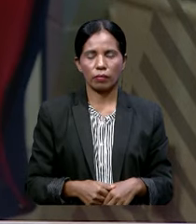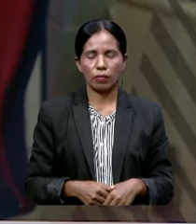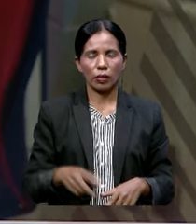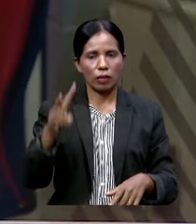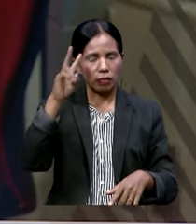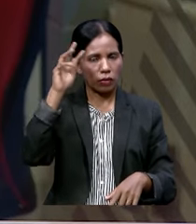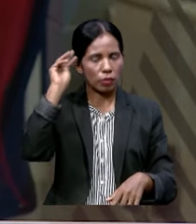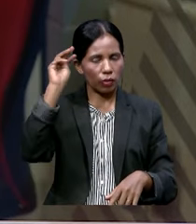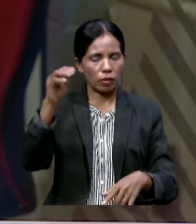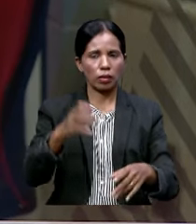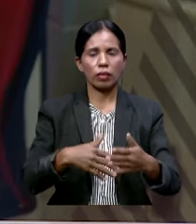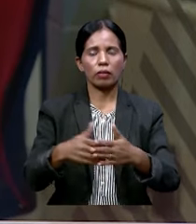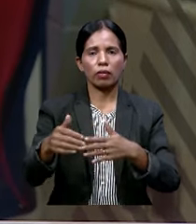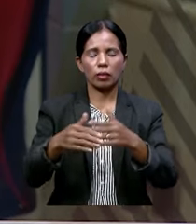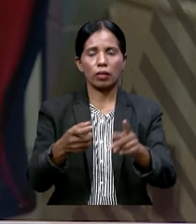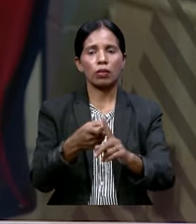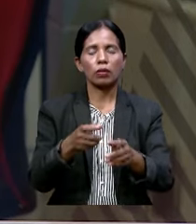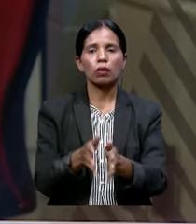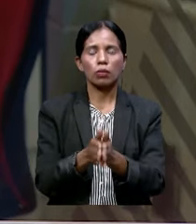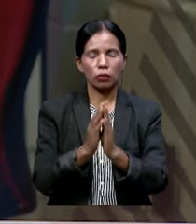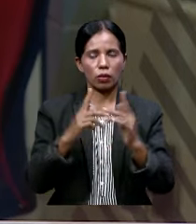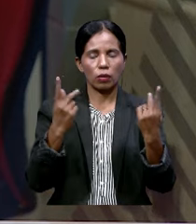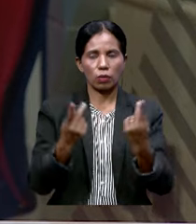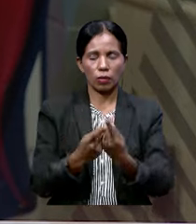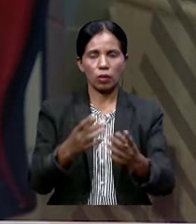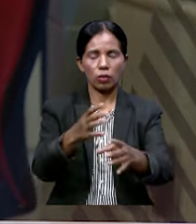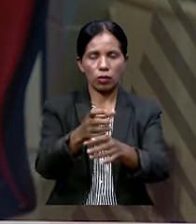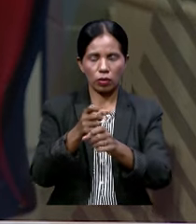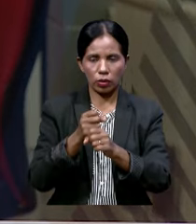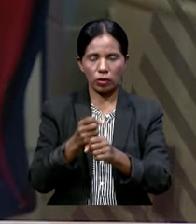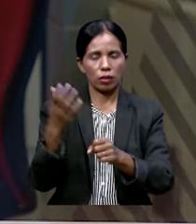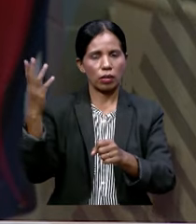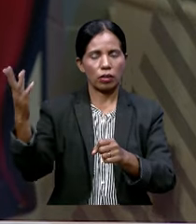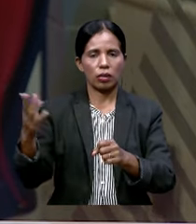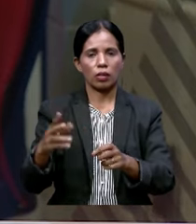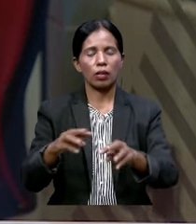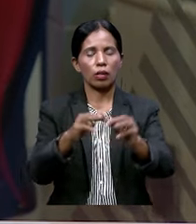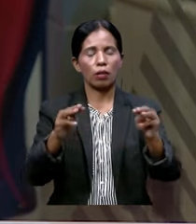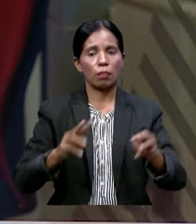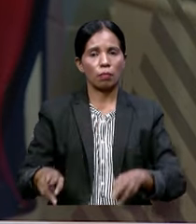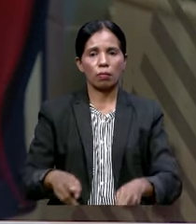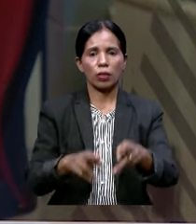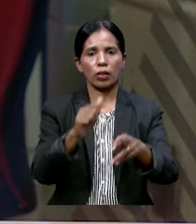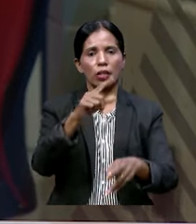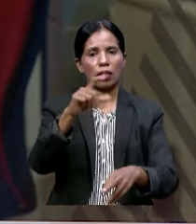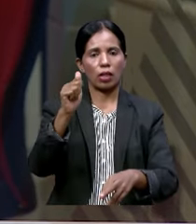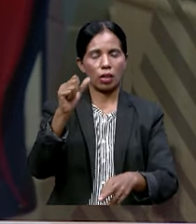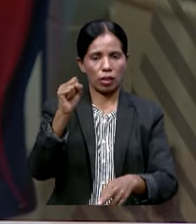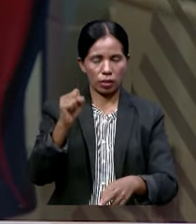Vice-ministro de Infraestrutura, Russo Companhia, sobre o Fale Barraza e a Mota Lacloalas.